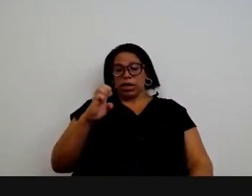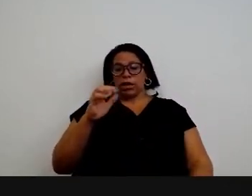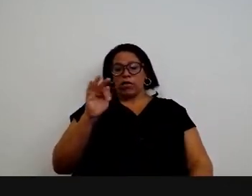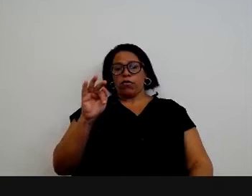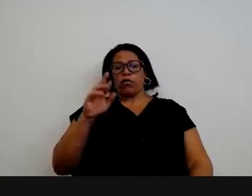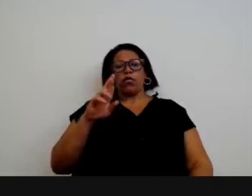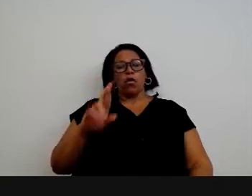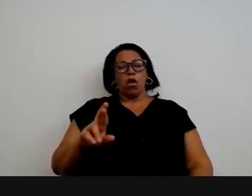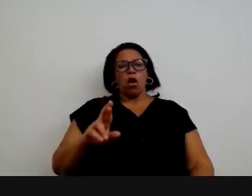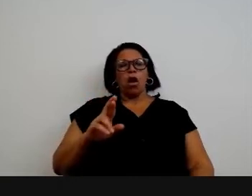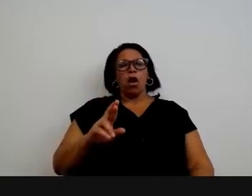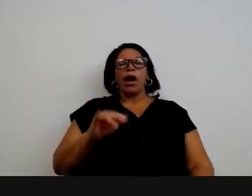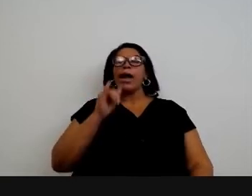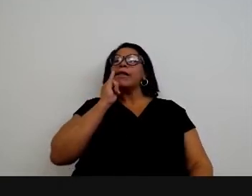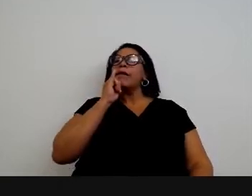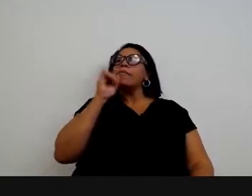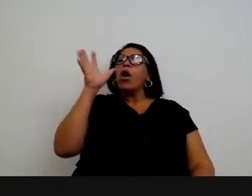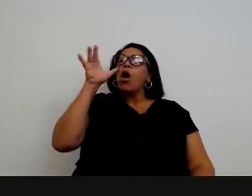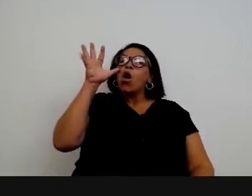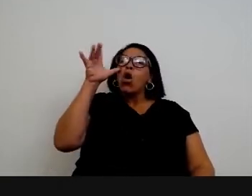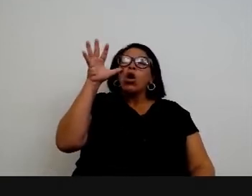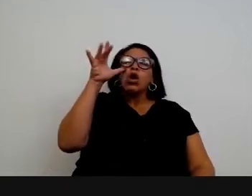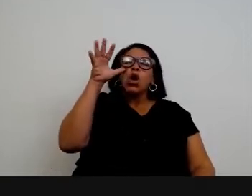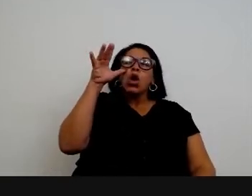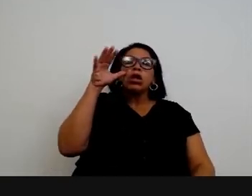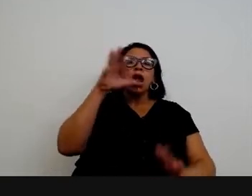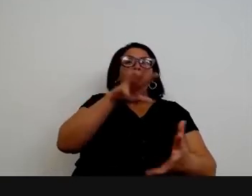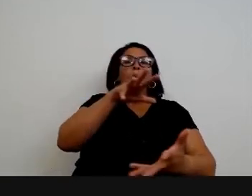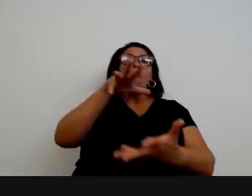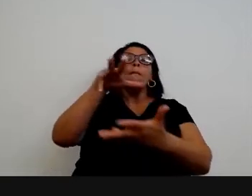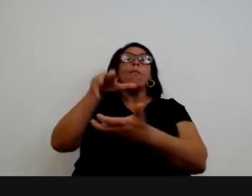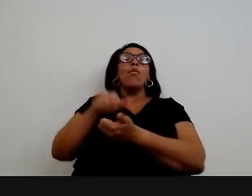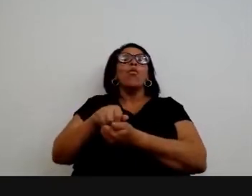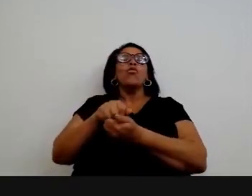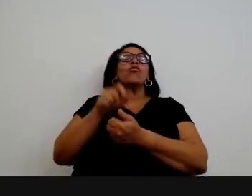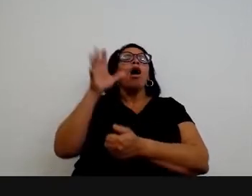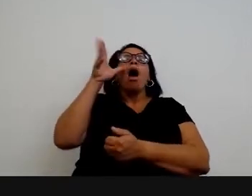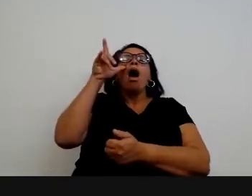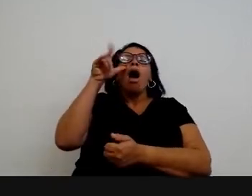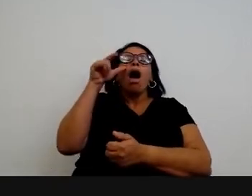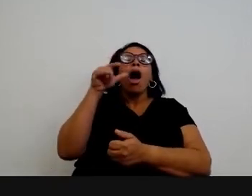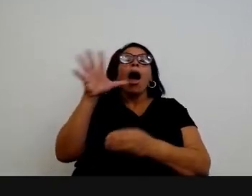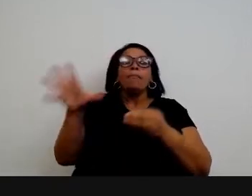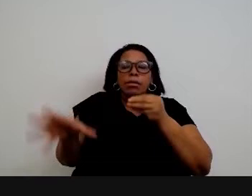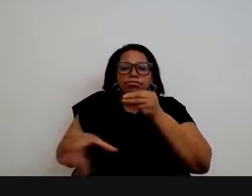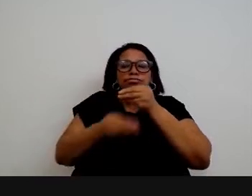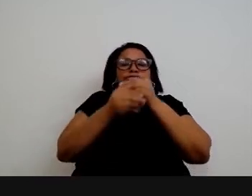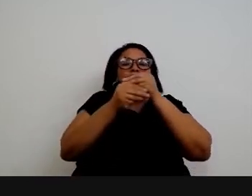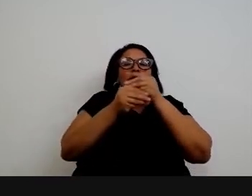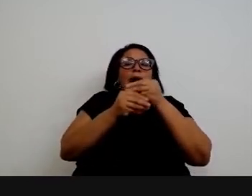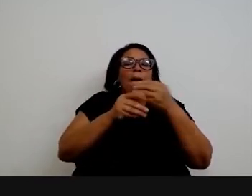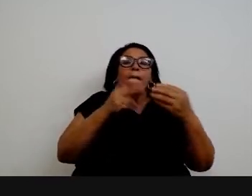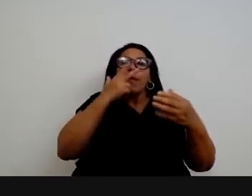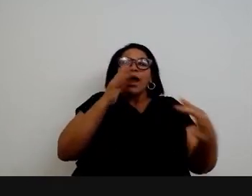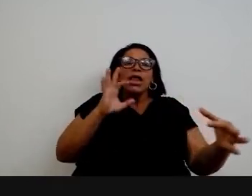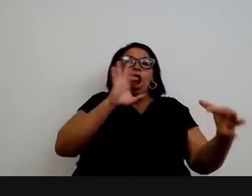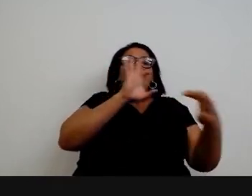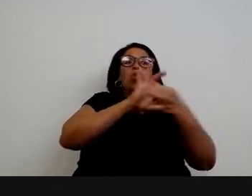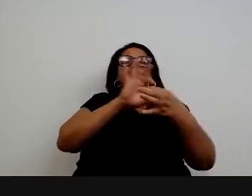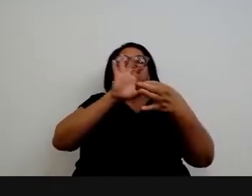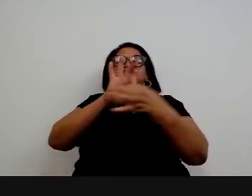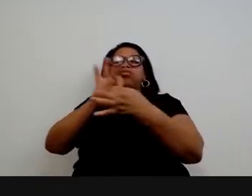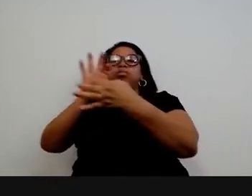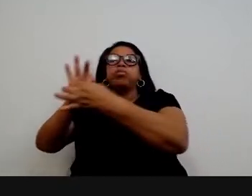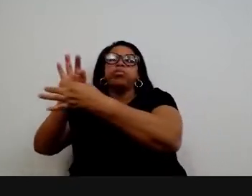legal que é, cara, o que o mundo está fazendo? E agregar isso, e permitir que as escolas atuem em